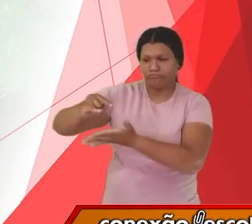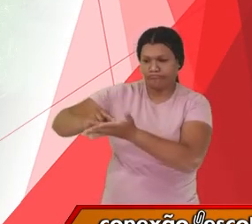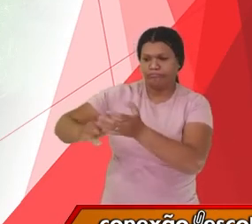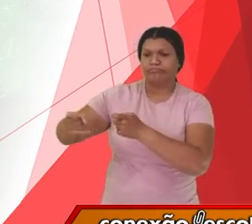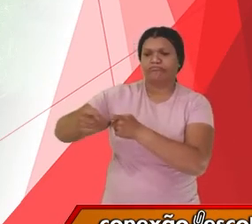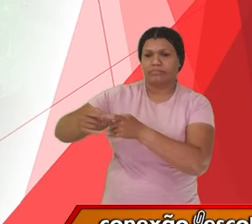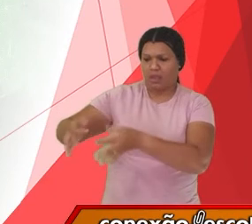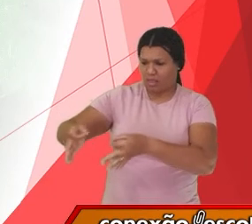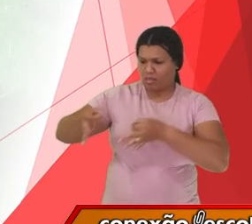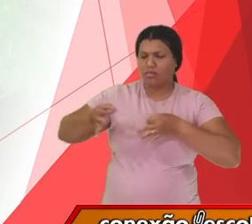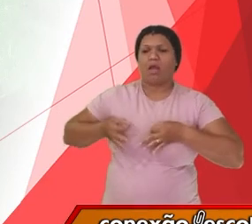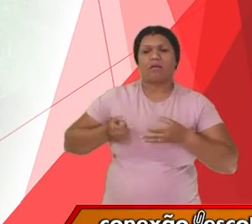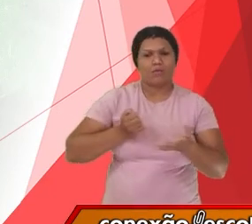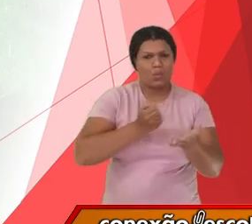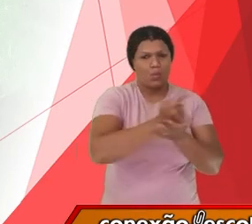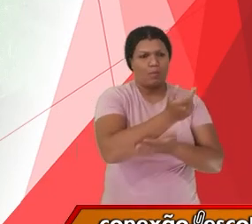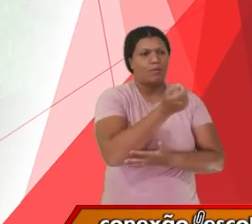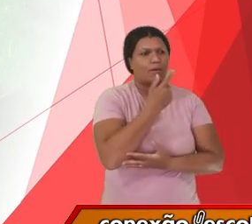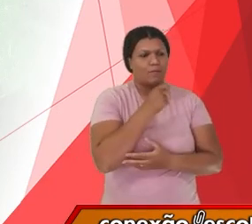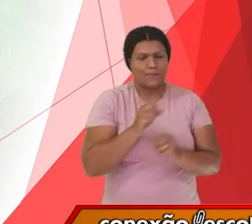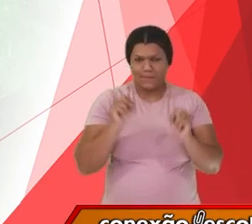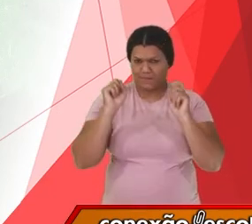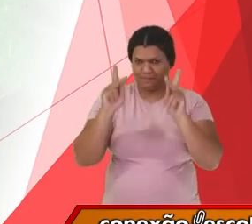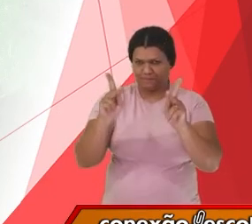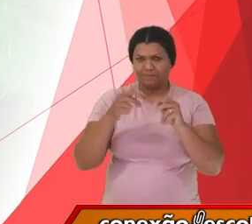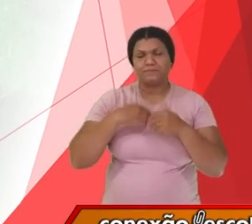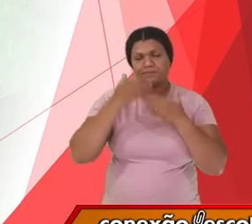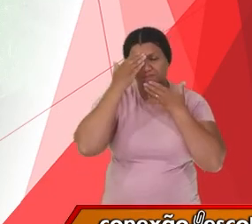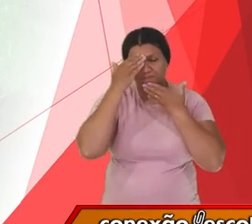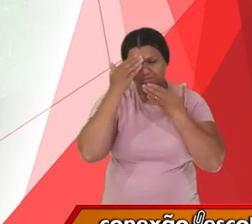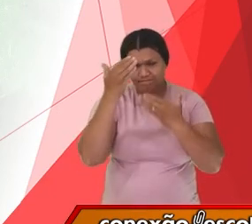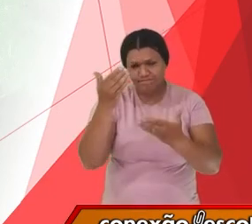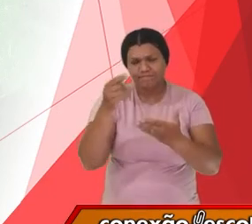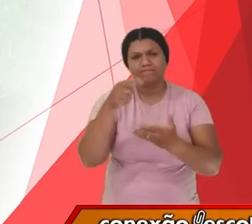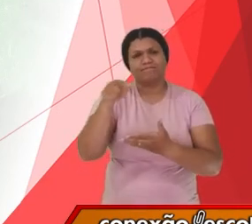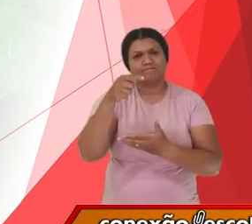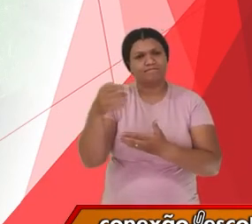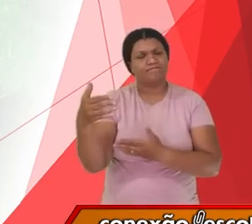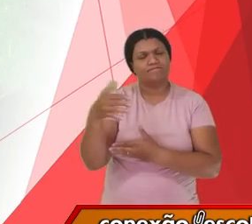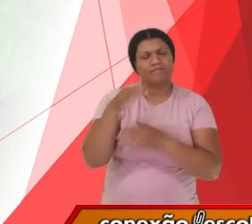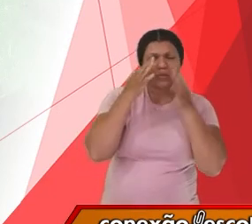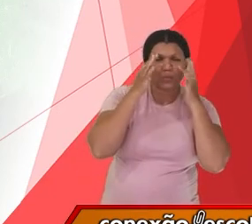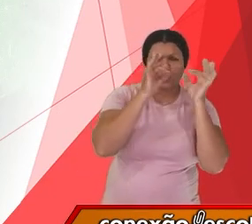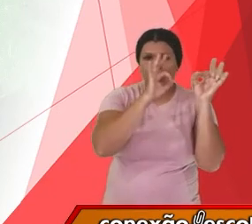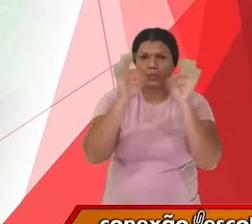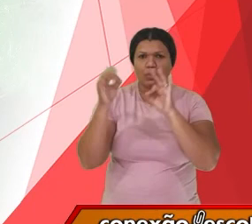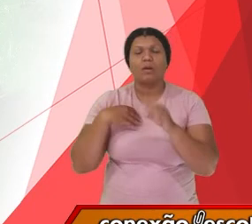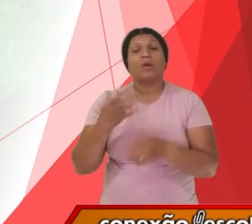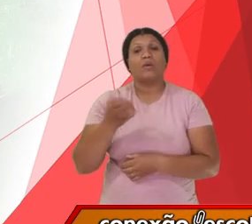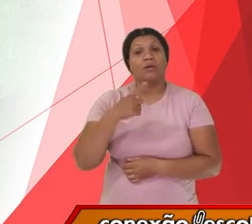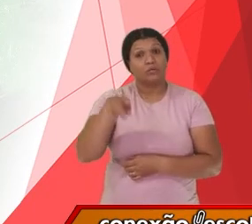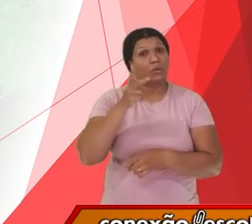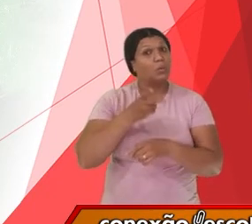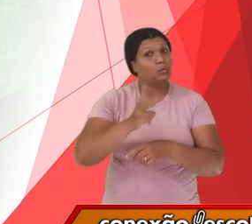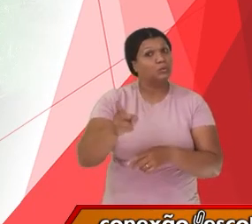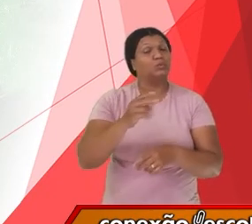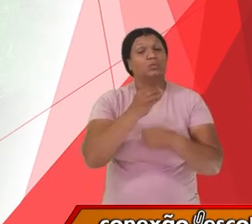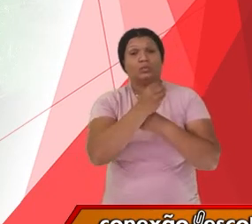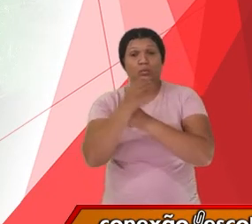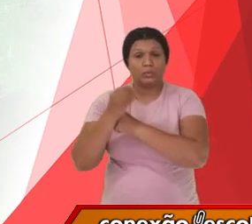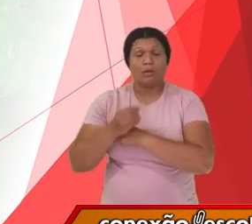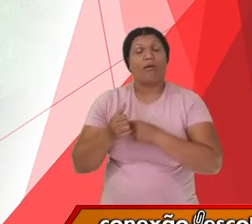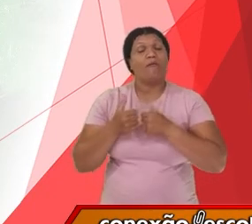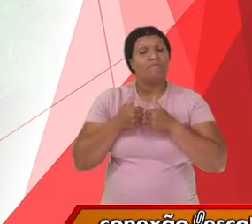orientação médica, ok? Eu agradeço muito pela sua presença, quero que você continue se cuidando, que você